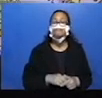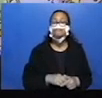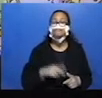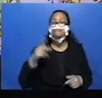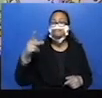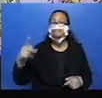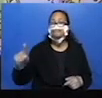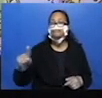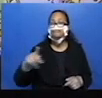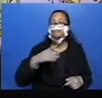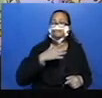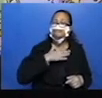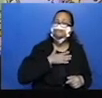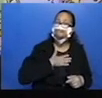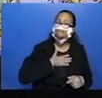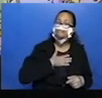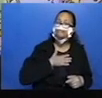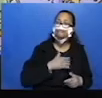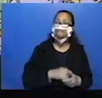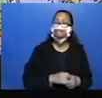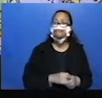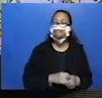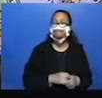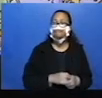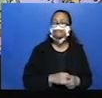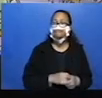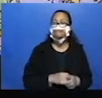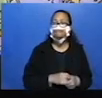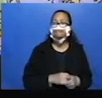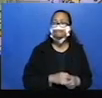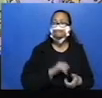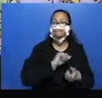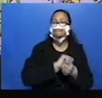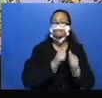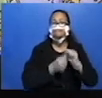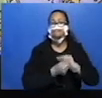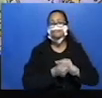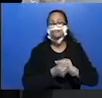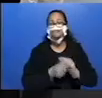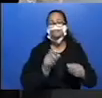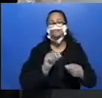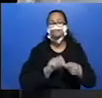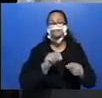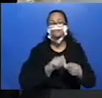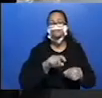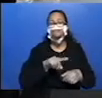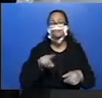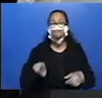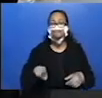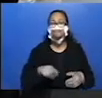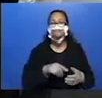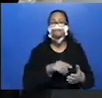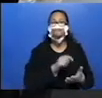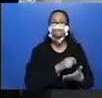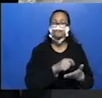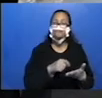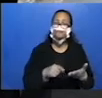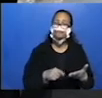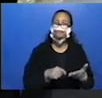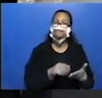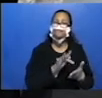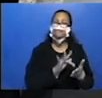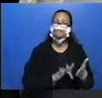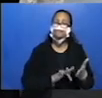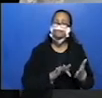seu e meu. Essas adequações vocês têm que fazer quando vocês estiverem fazendo as produções de texto de vocês,